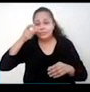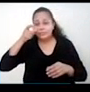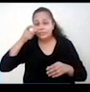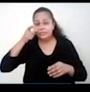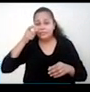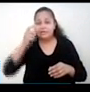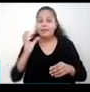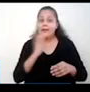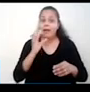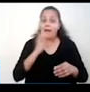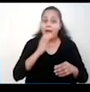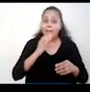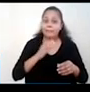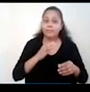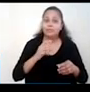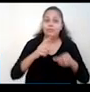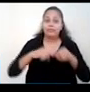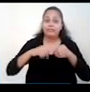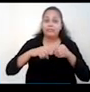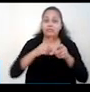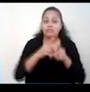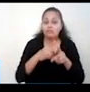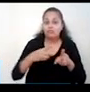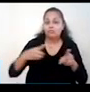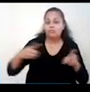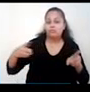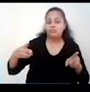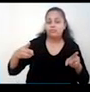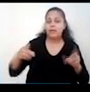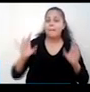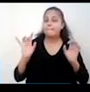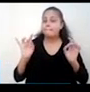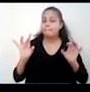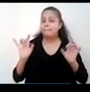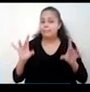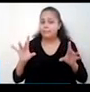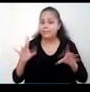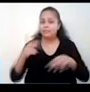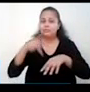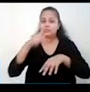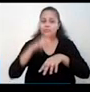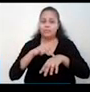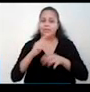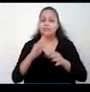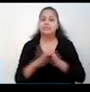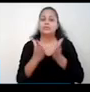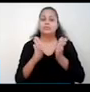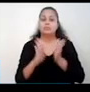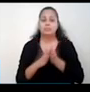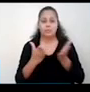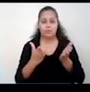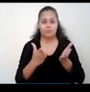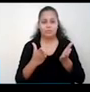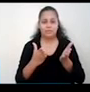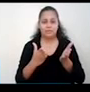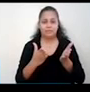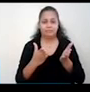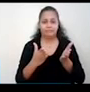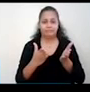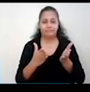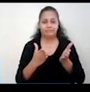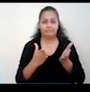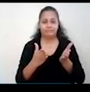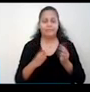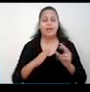cidades, especialmente nos países pobres. Gravem bem isso, o crescimento